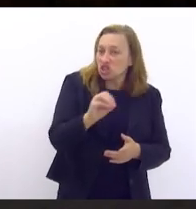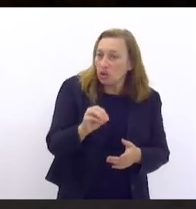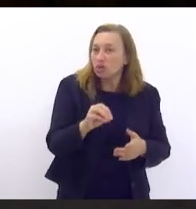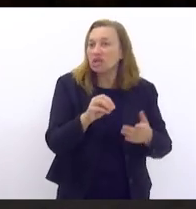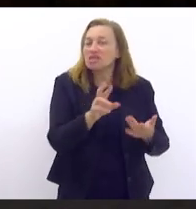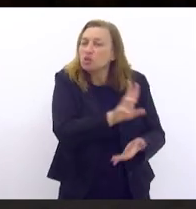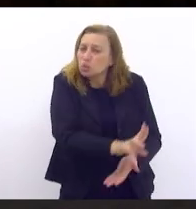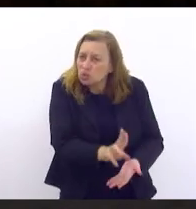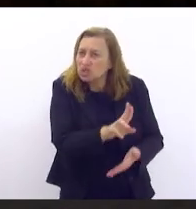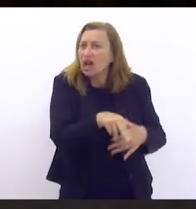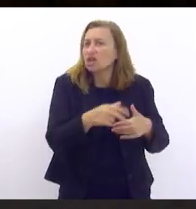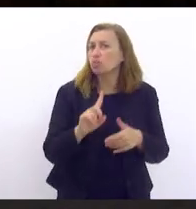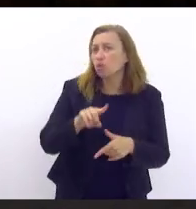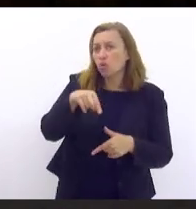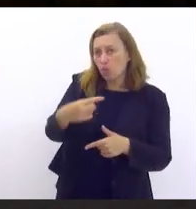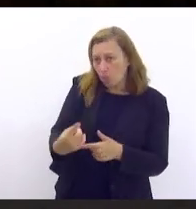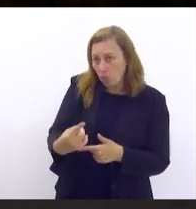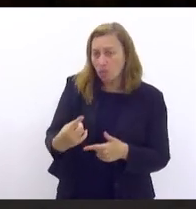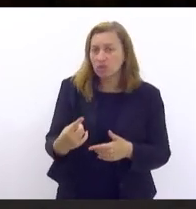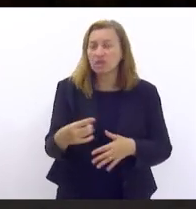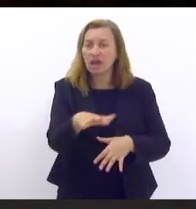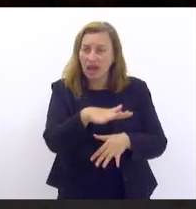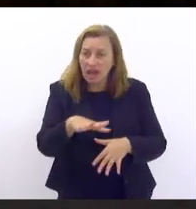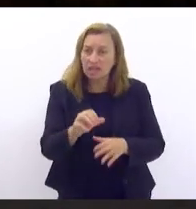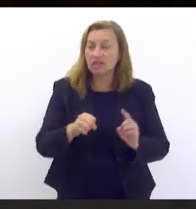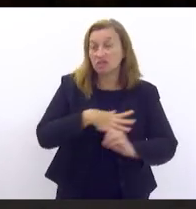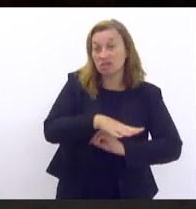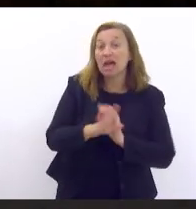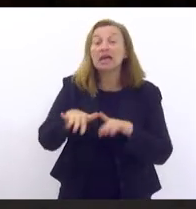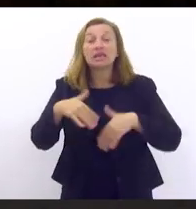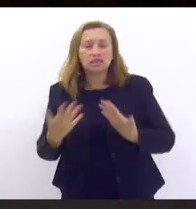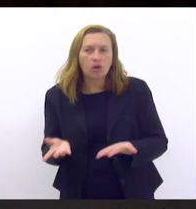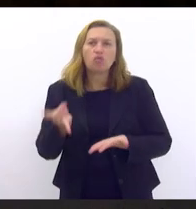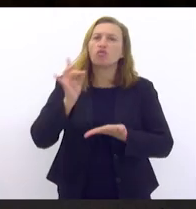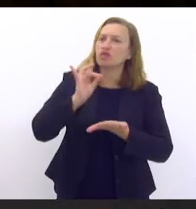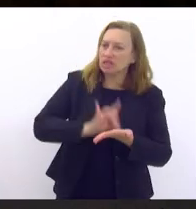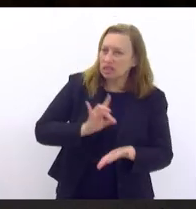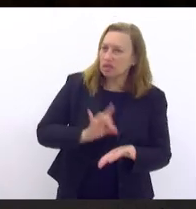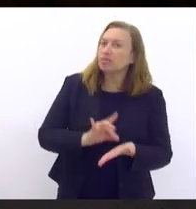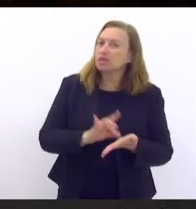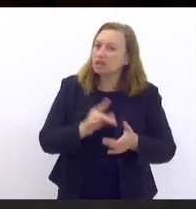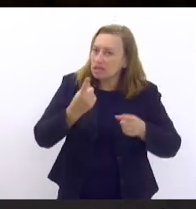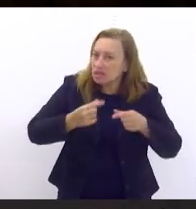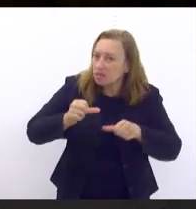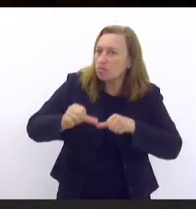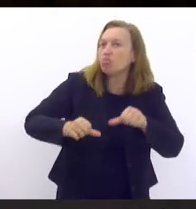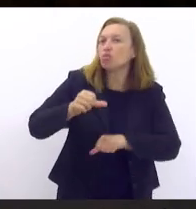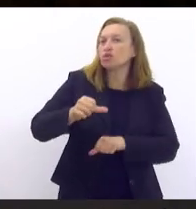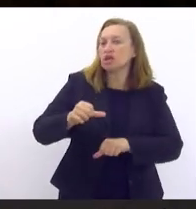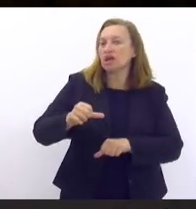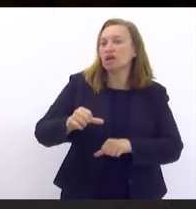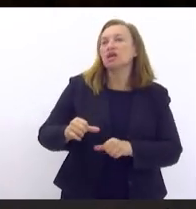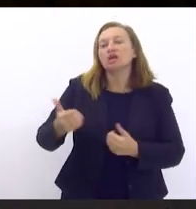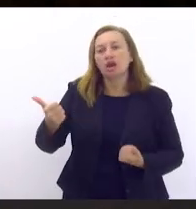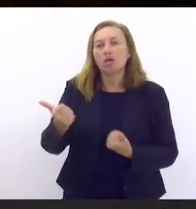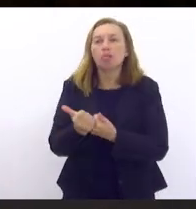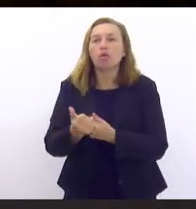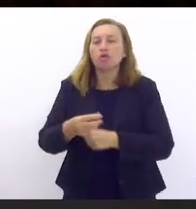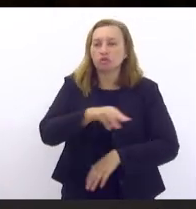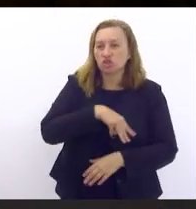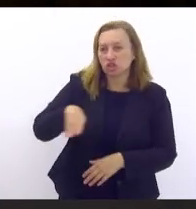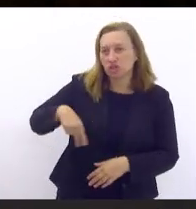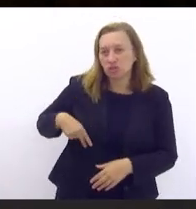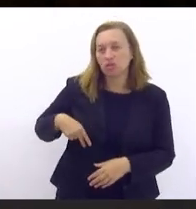sendo usado enfim por outras entidades da sociedade então a gente tem que realmente dá essa virada no estado e a gente conta muito com o ministério público